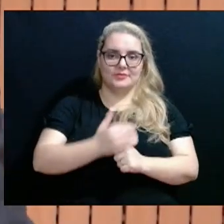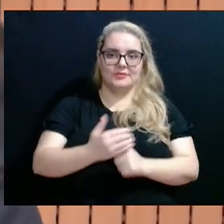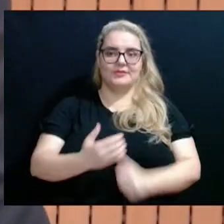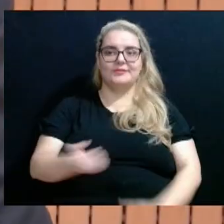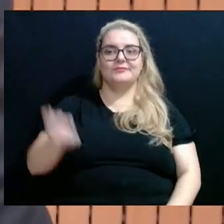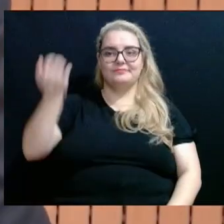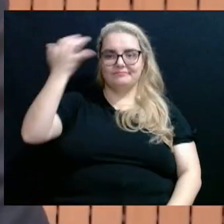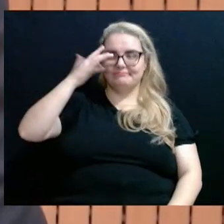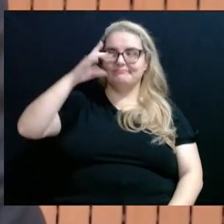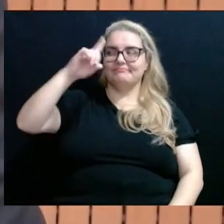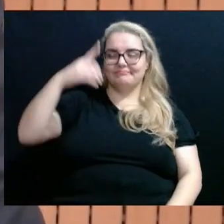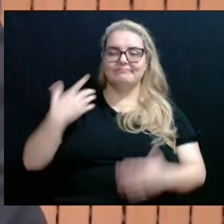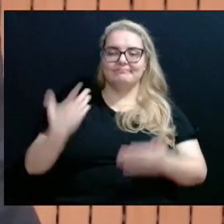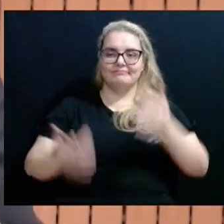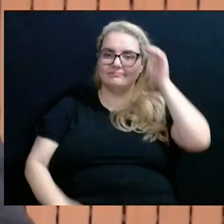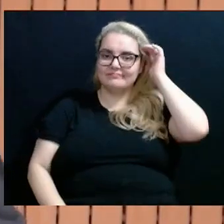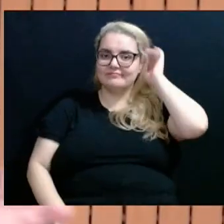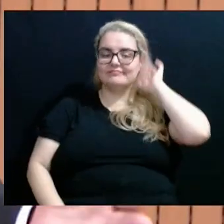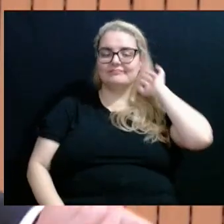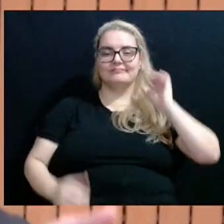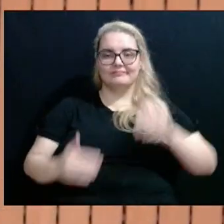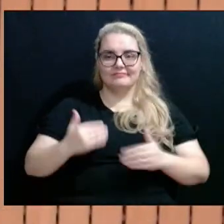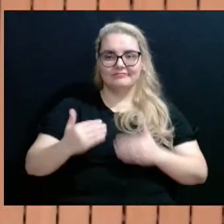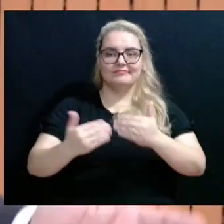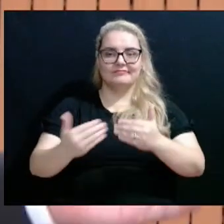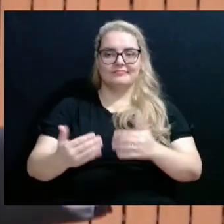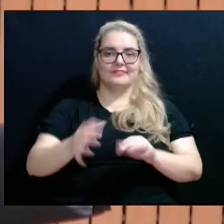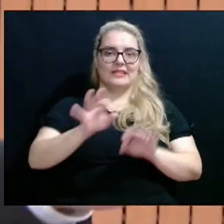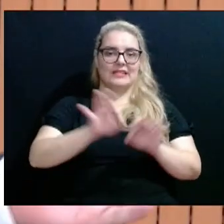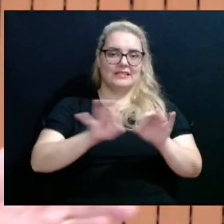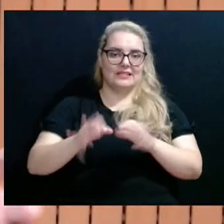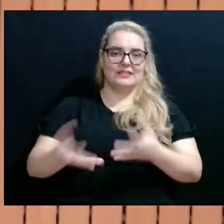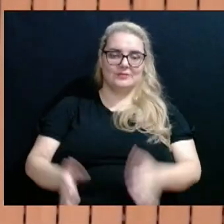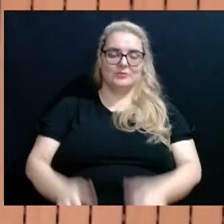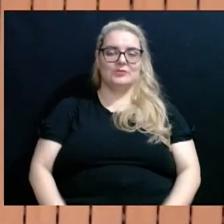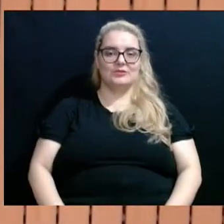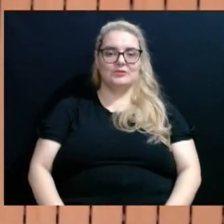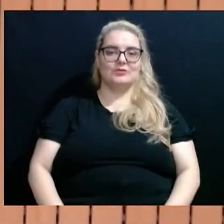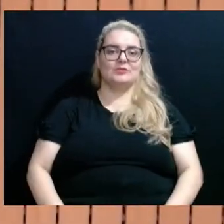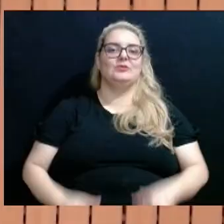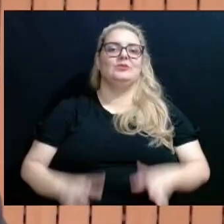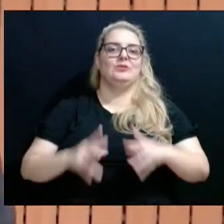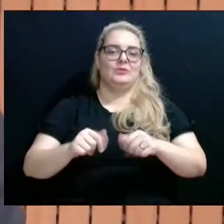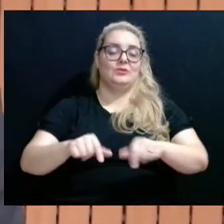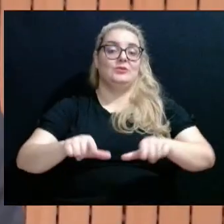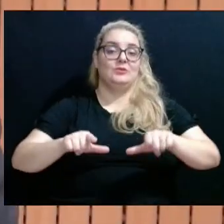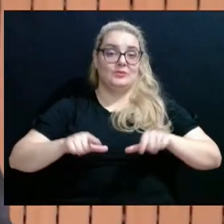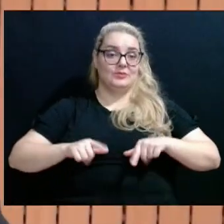de estar à frente desses projetos, todos esses diplomas,